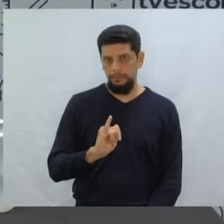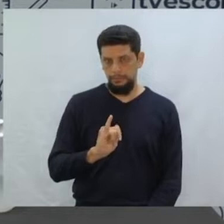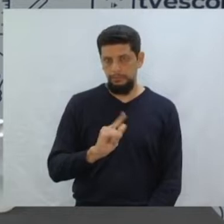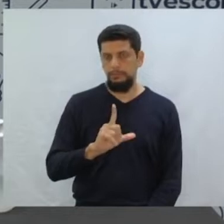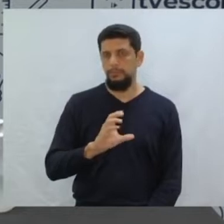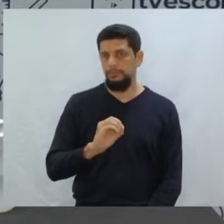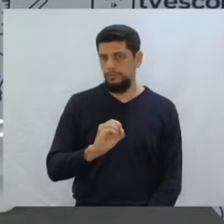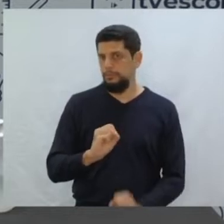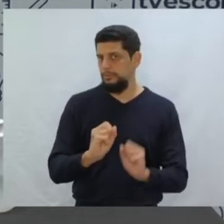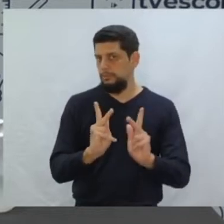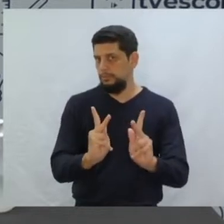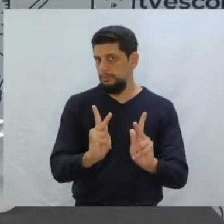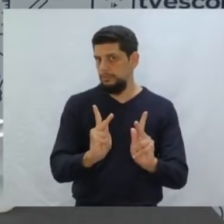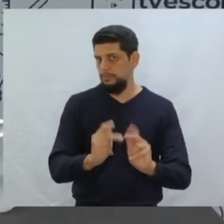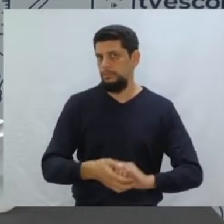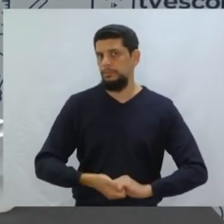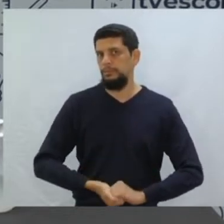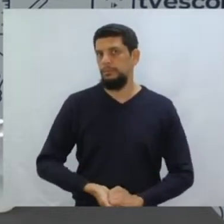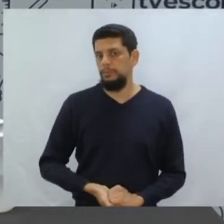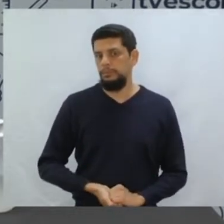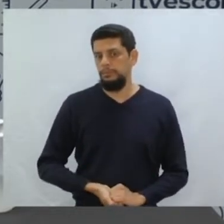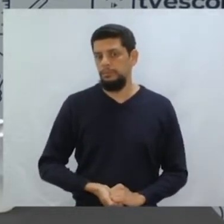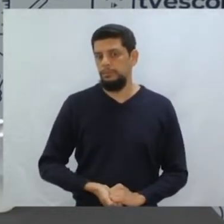1 quilograma. Tá?